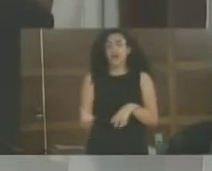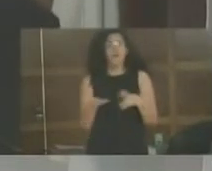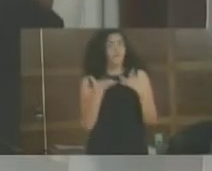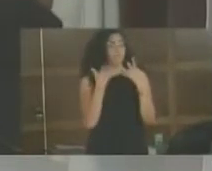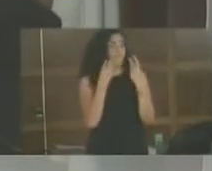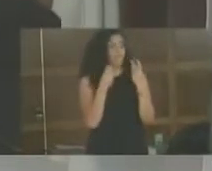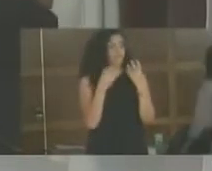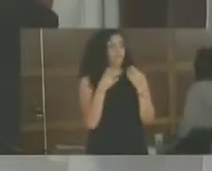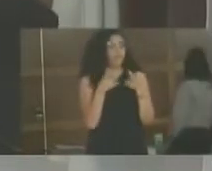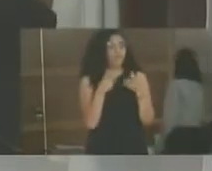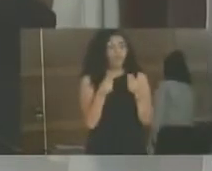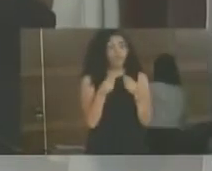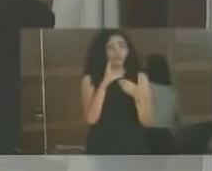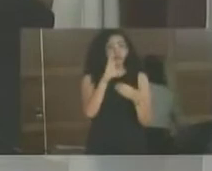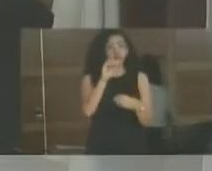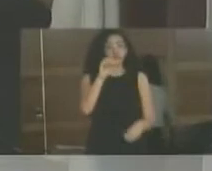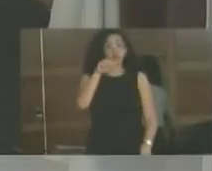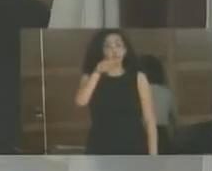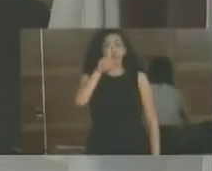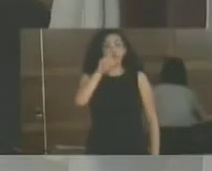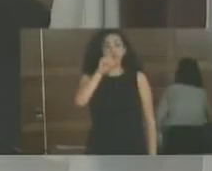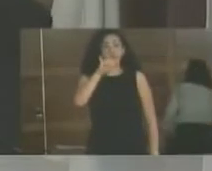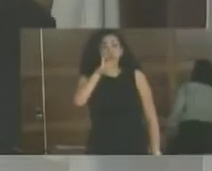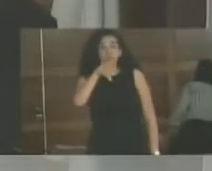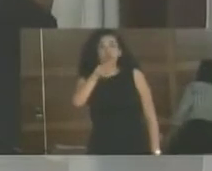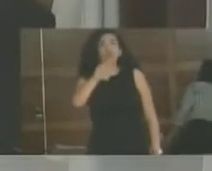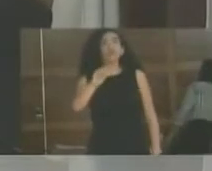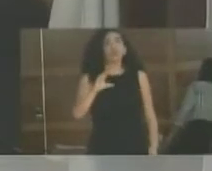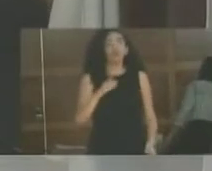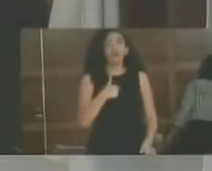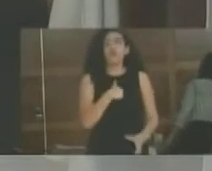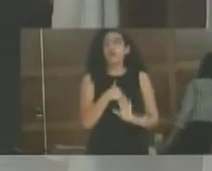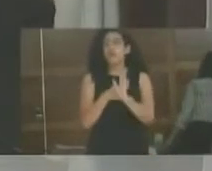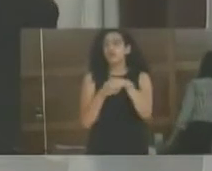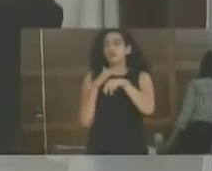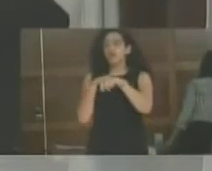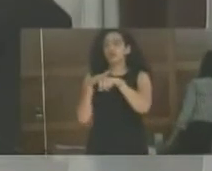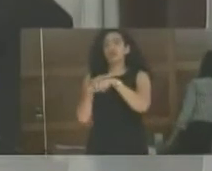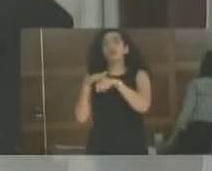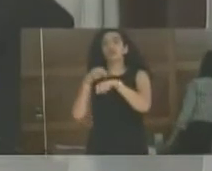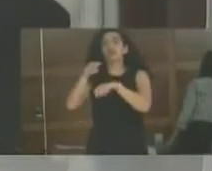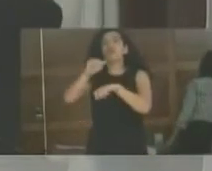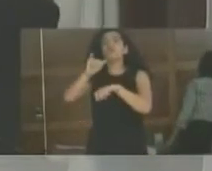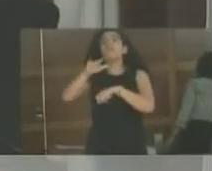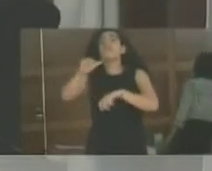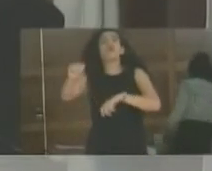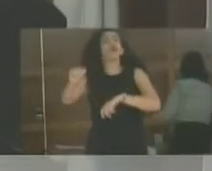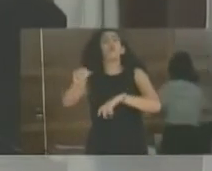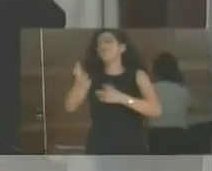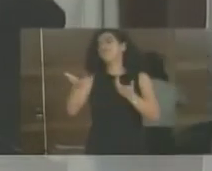cá. Cadê o Mário do meio ambiente? Eu já tive duas vezes lá para conversar com ele, não está lá. Vou